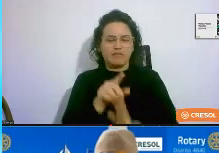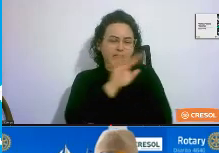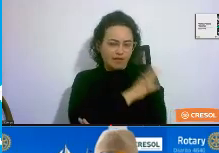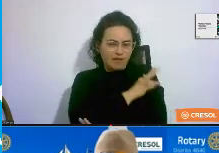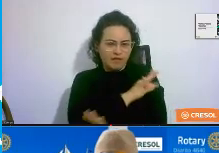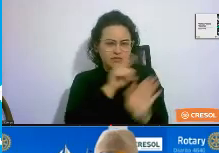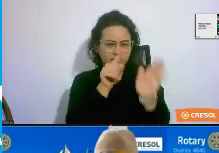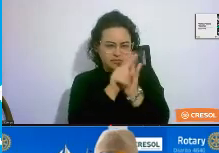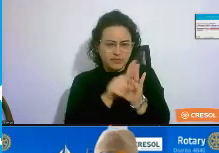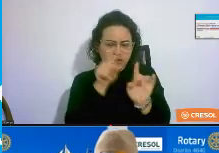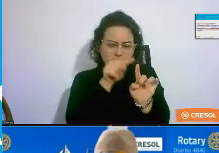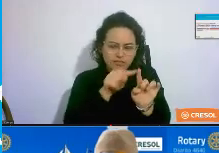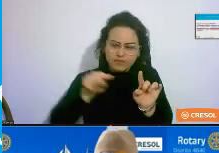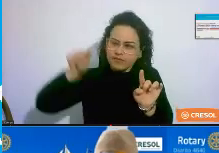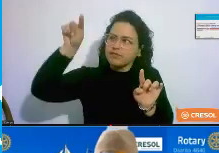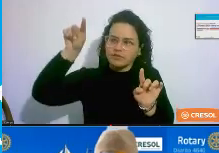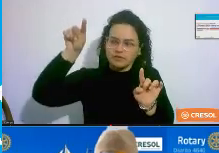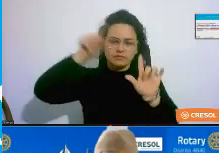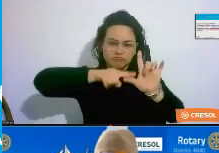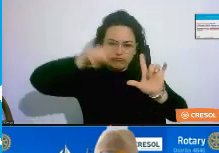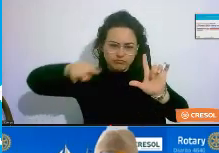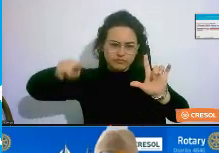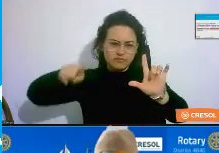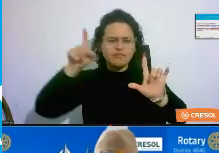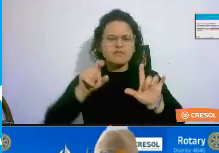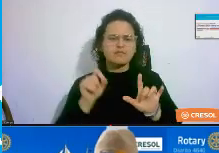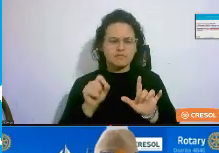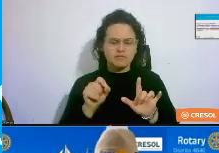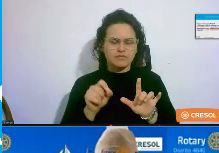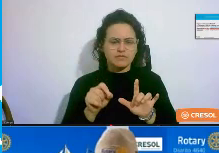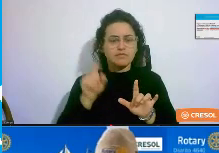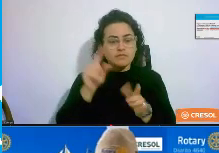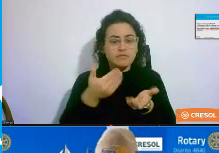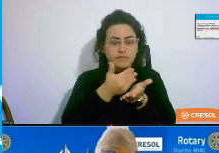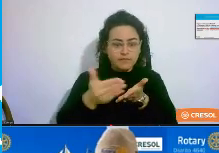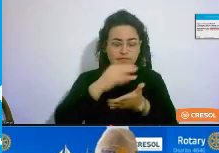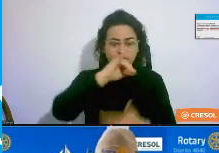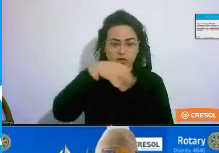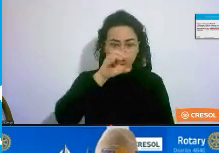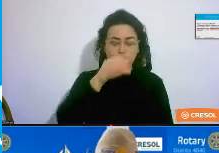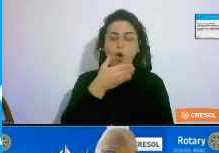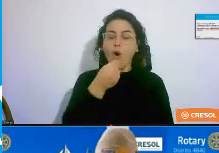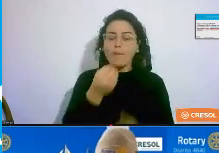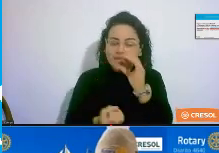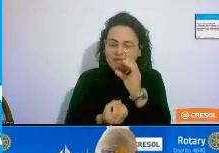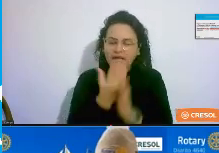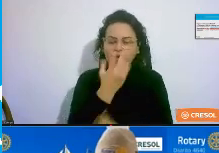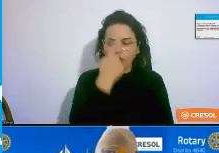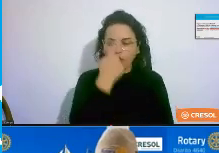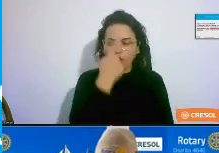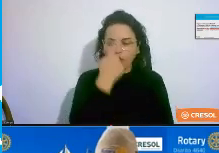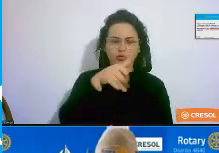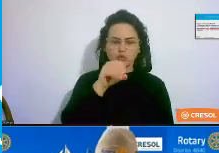lá? Então, o que é princípio de Pareto? Foi criado por José Juran, que colocou em homenagem